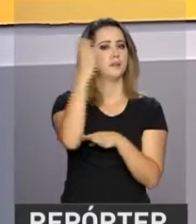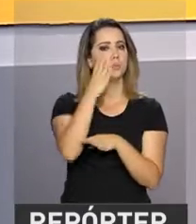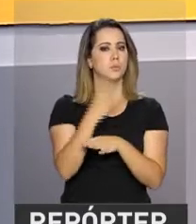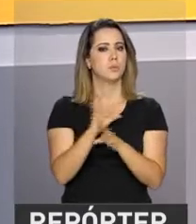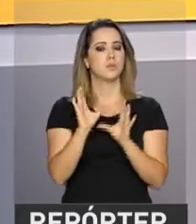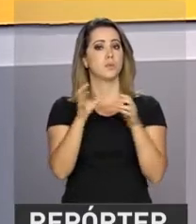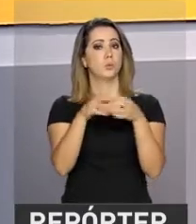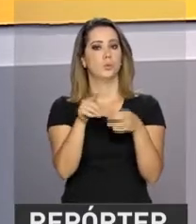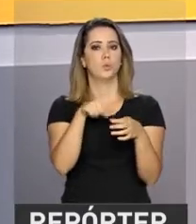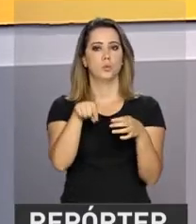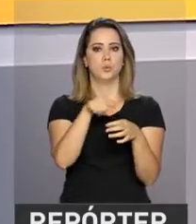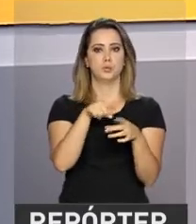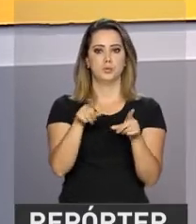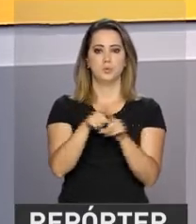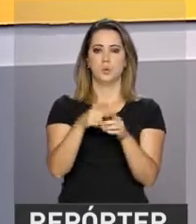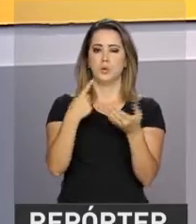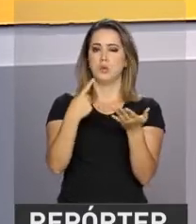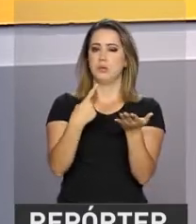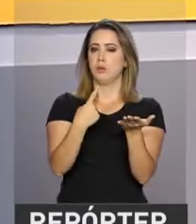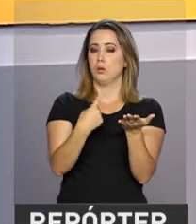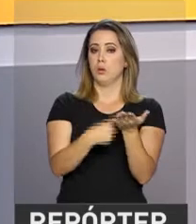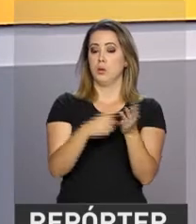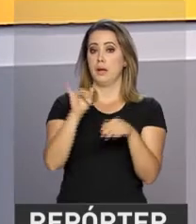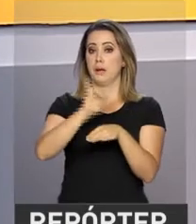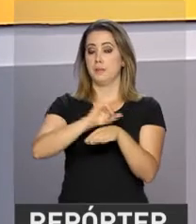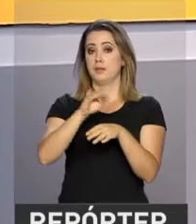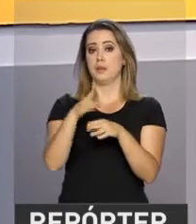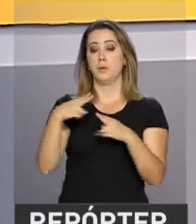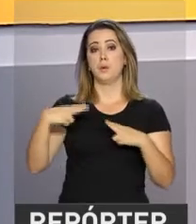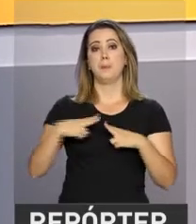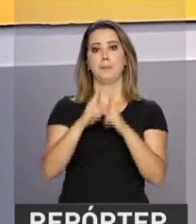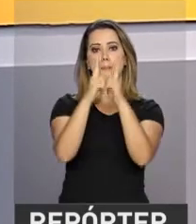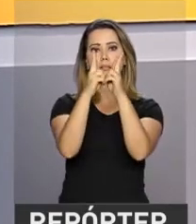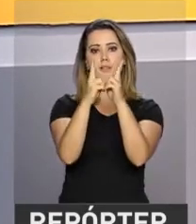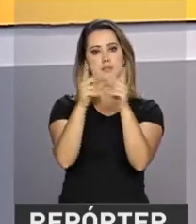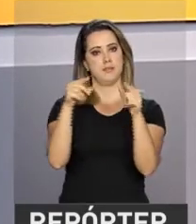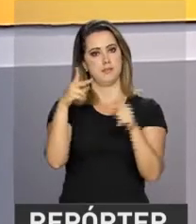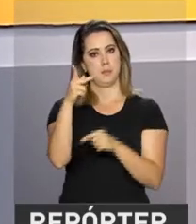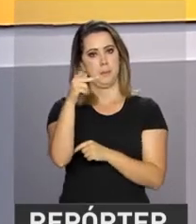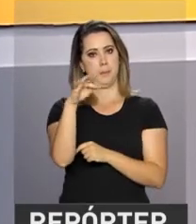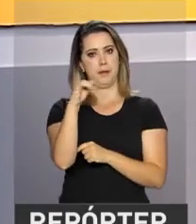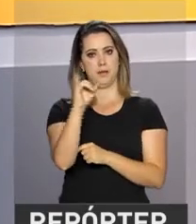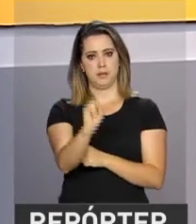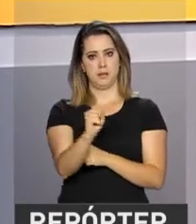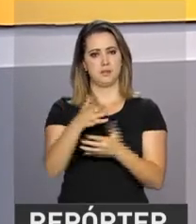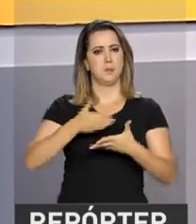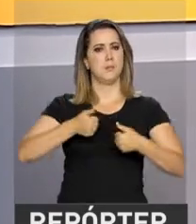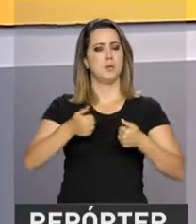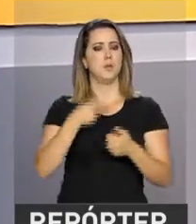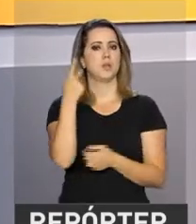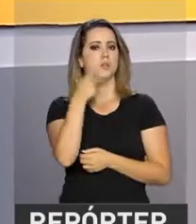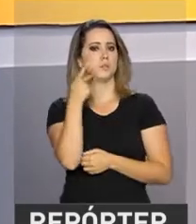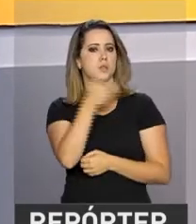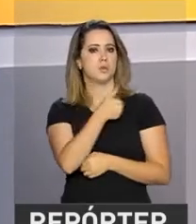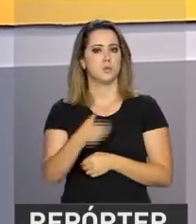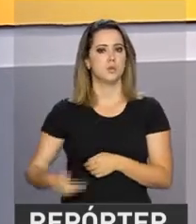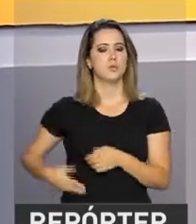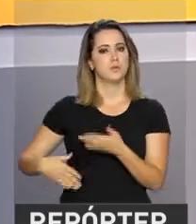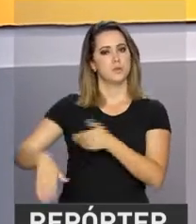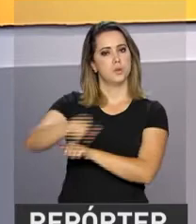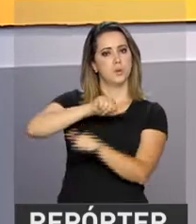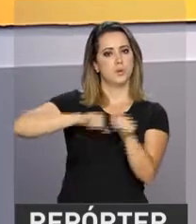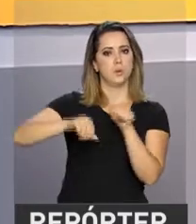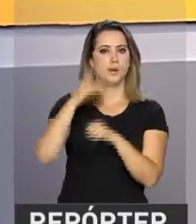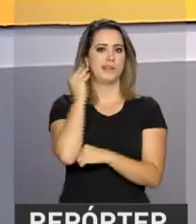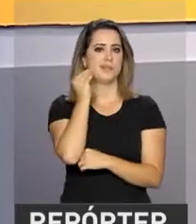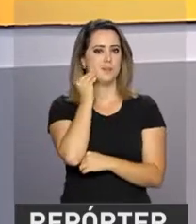do Brasil na organização. Com sede em Paris, a OCDE trabalha para aperfeiçoar políticas públicas e trocar experiências